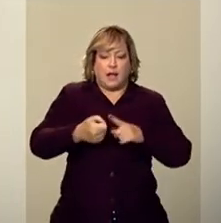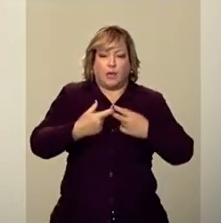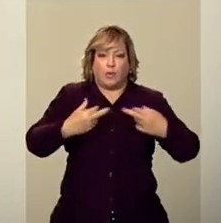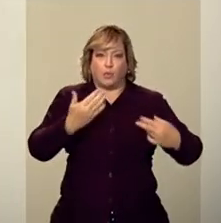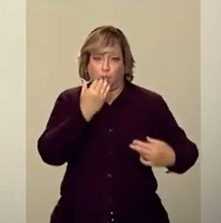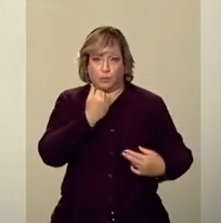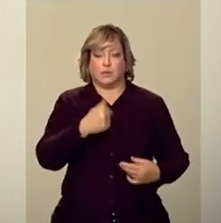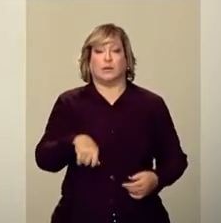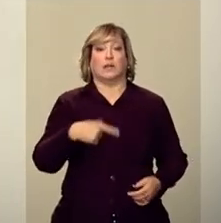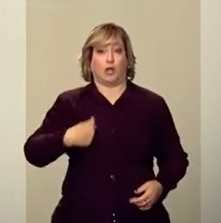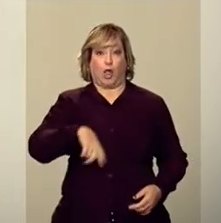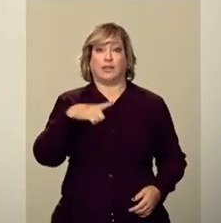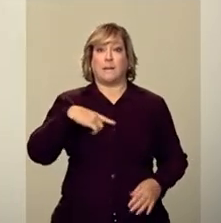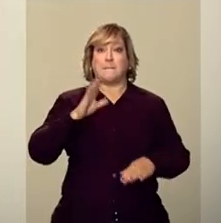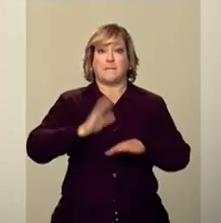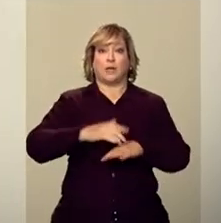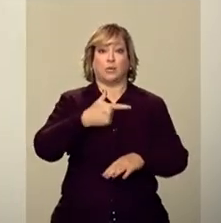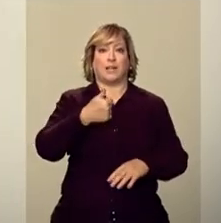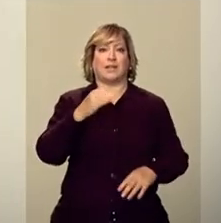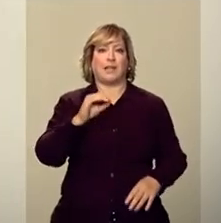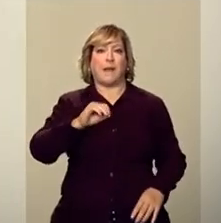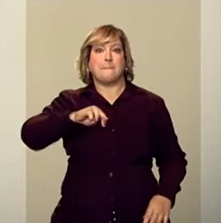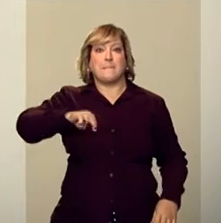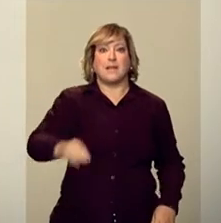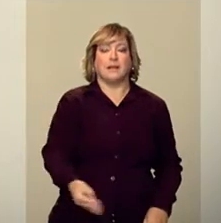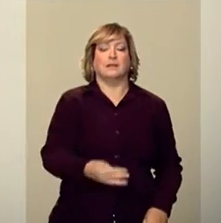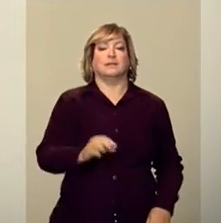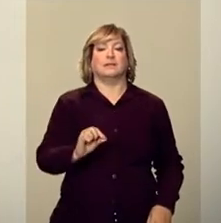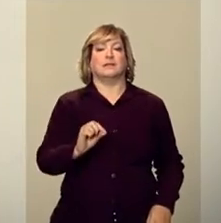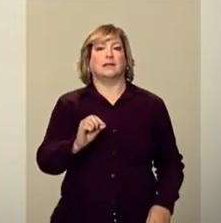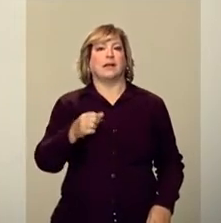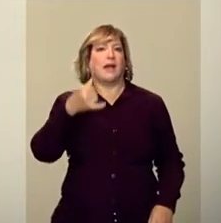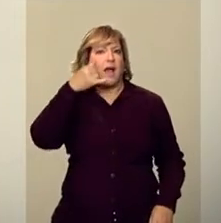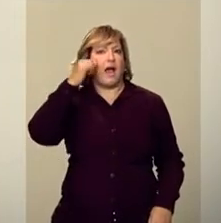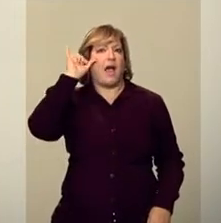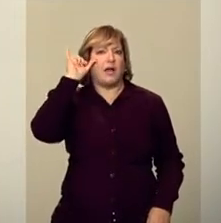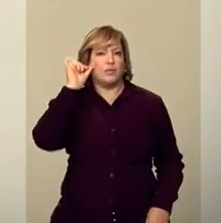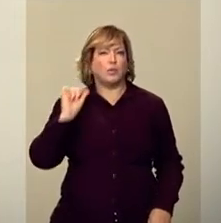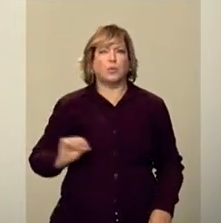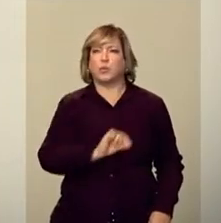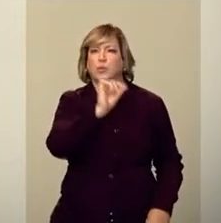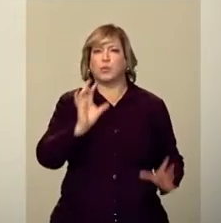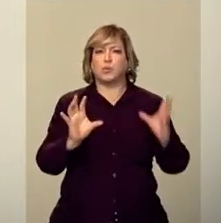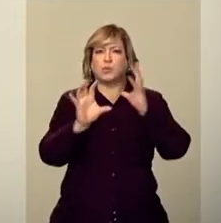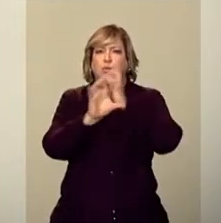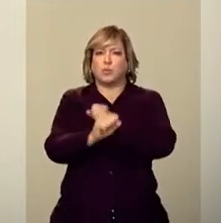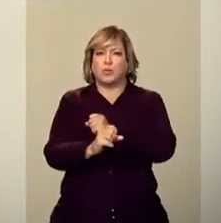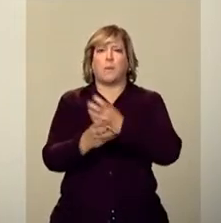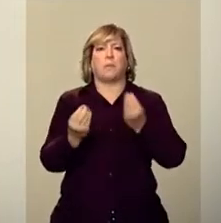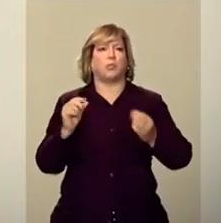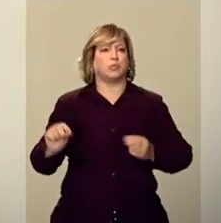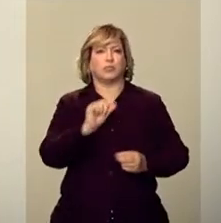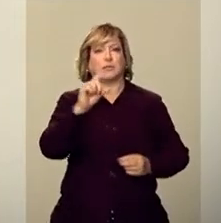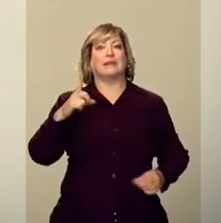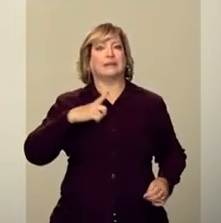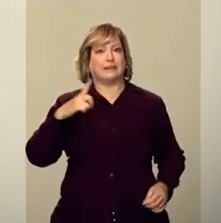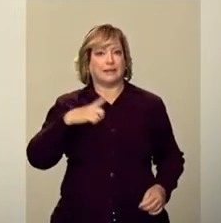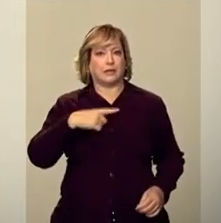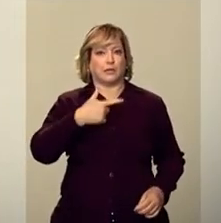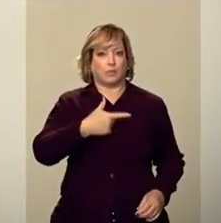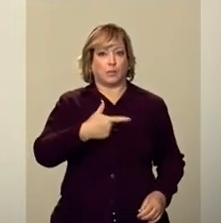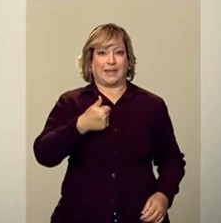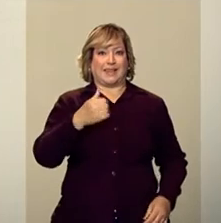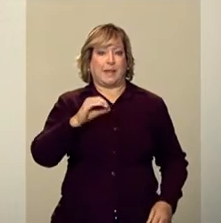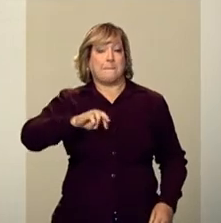mais de 210 milhões de cabeças de gado Pensa bem Luciano 210 milhões de cabeça de gado